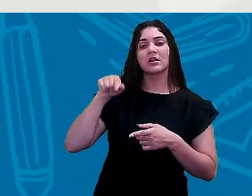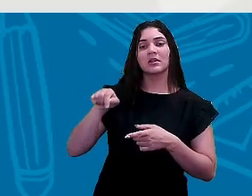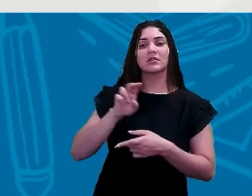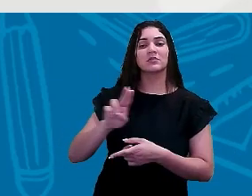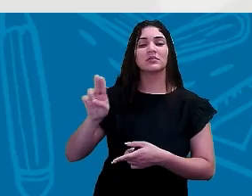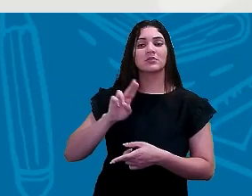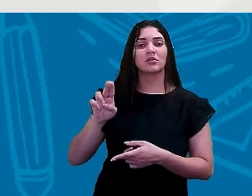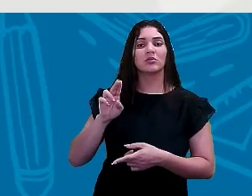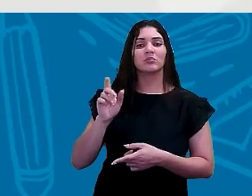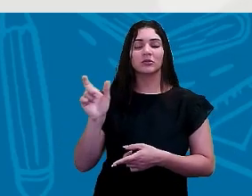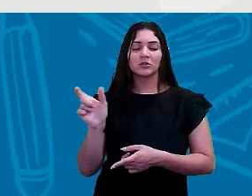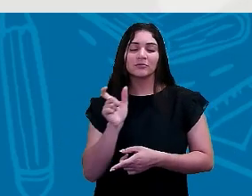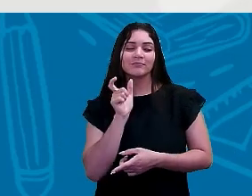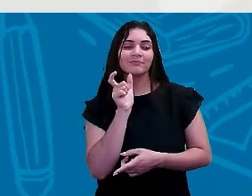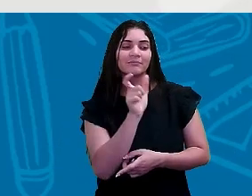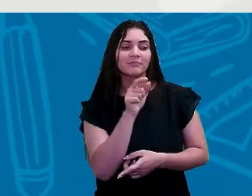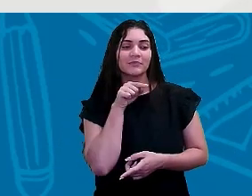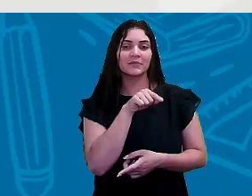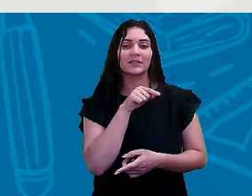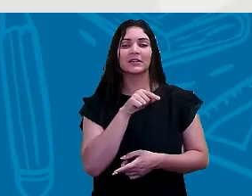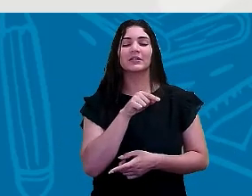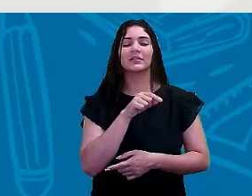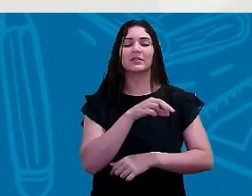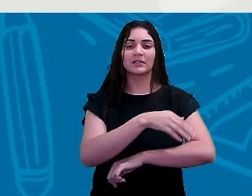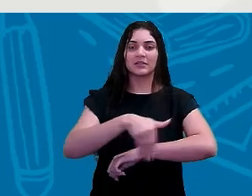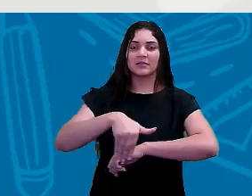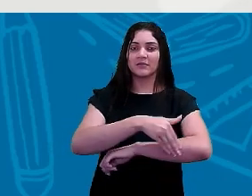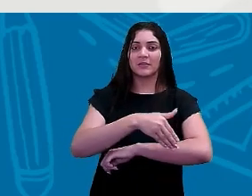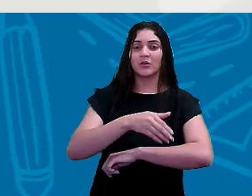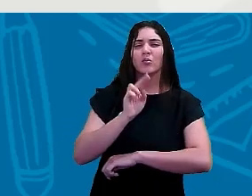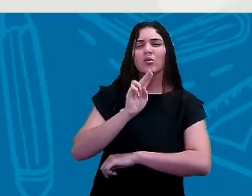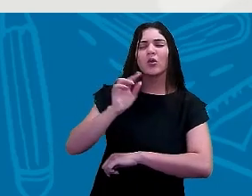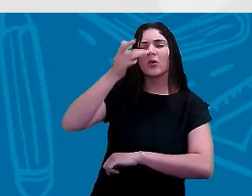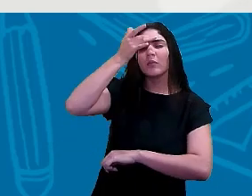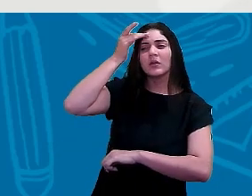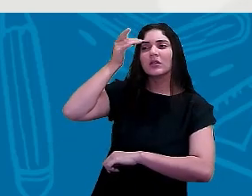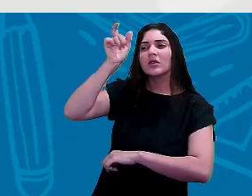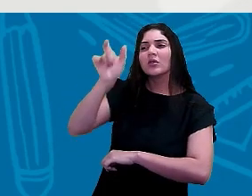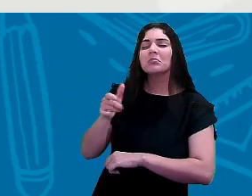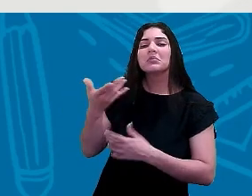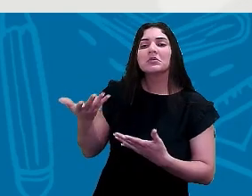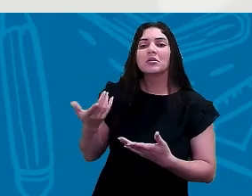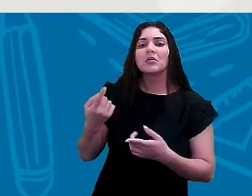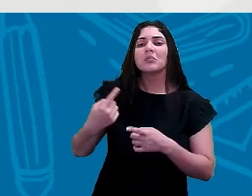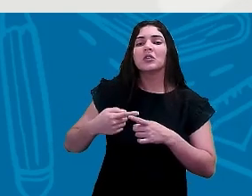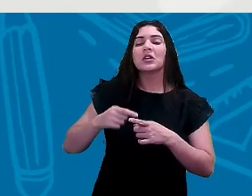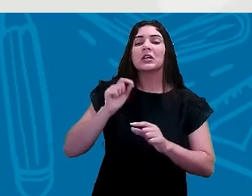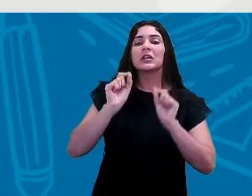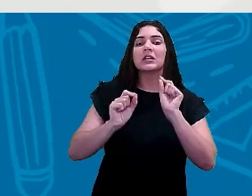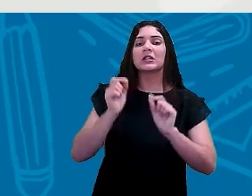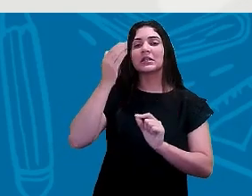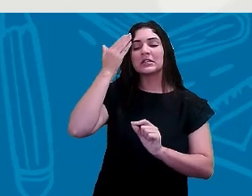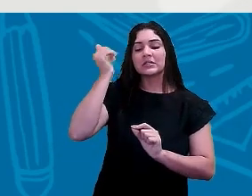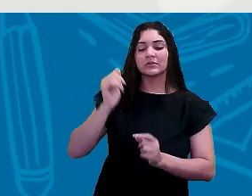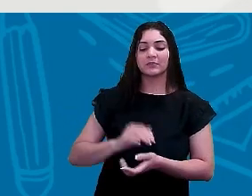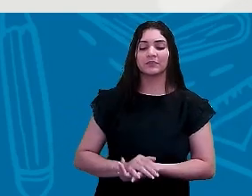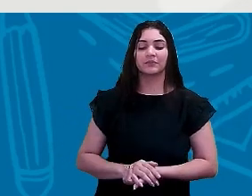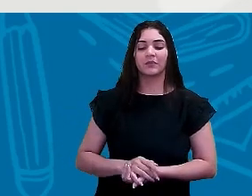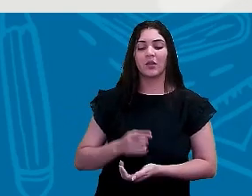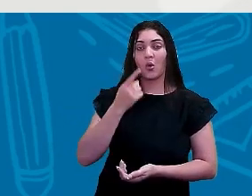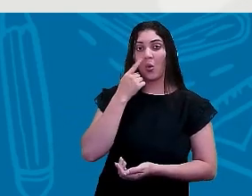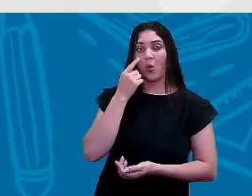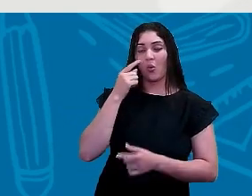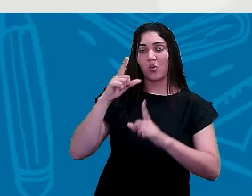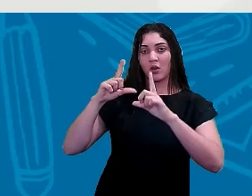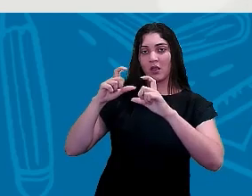nome colocaram nessa avenida, Mariana Malha, o nome de uma pessoa? Por que será? Quem sabe aqui? Olha essa foto que apareceu.